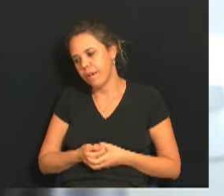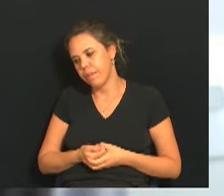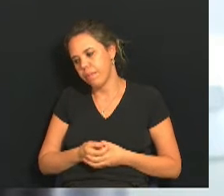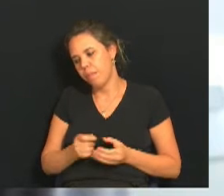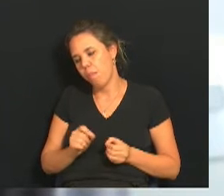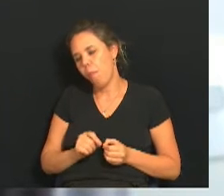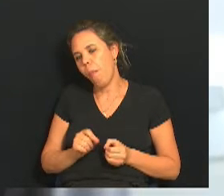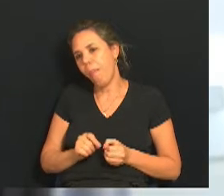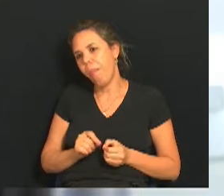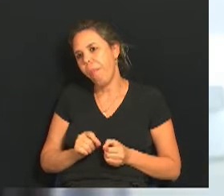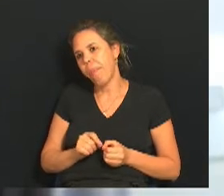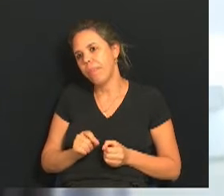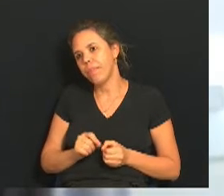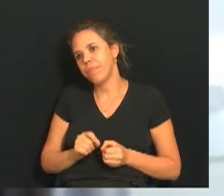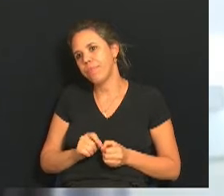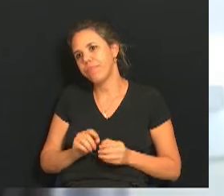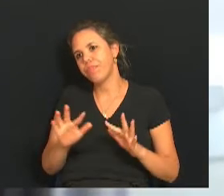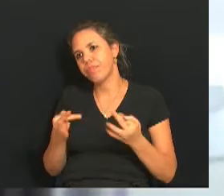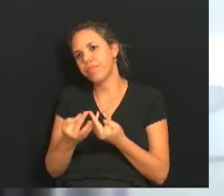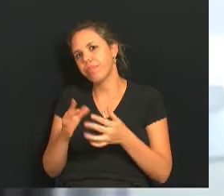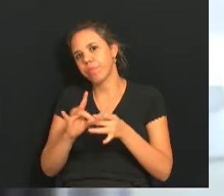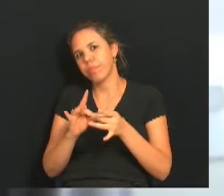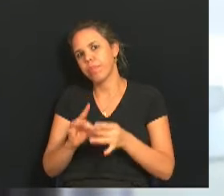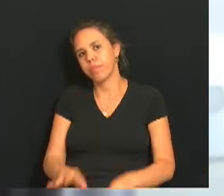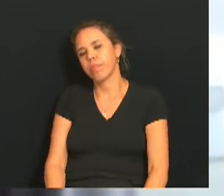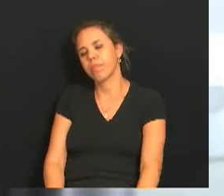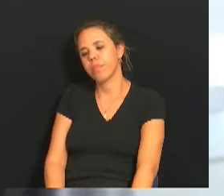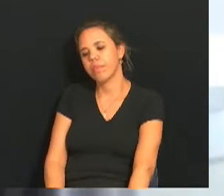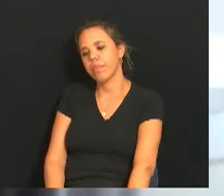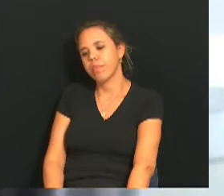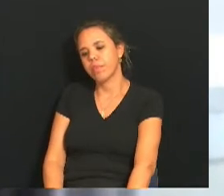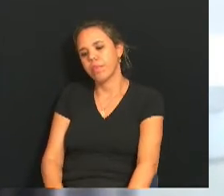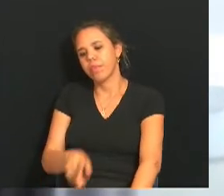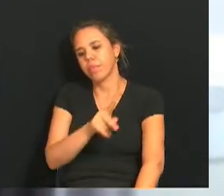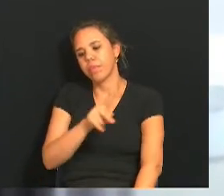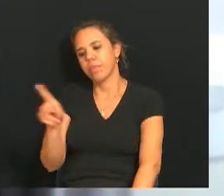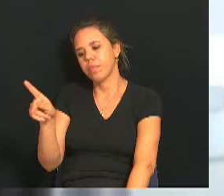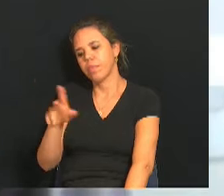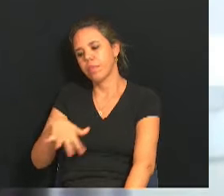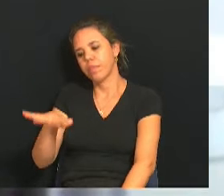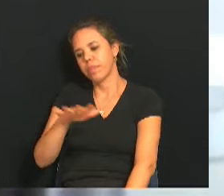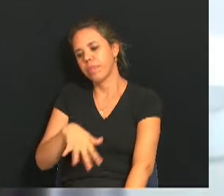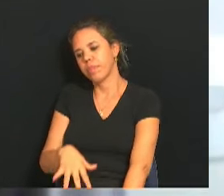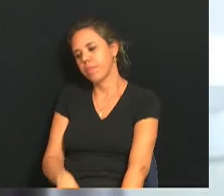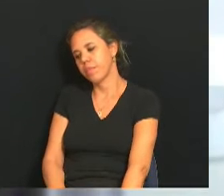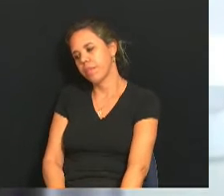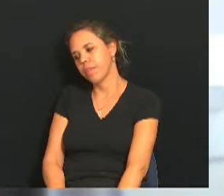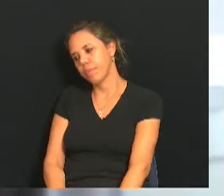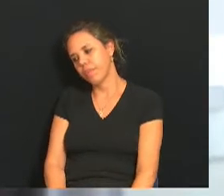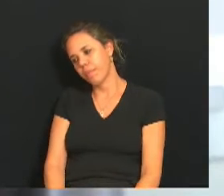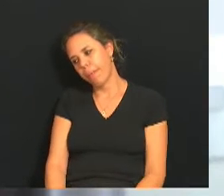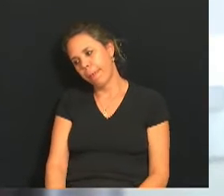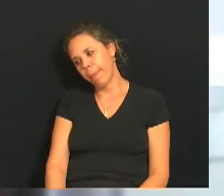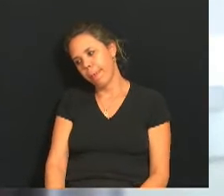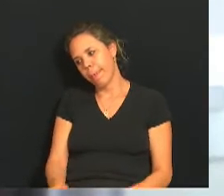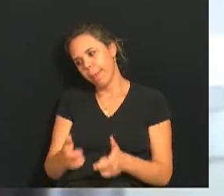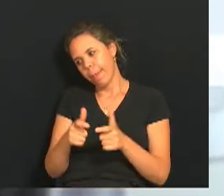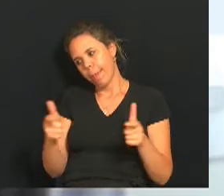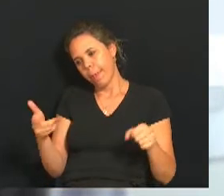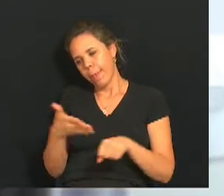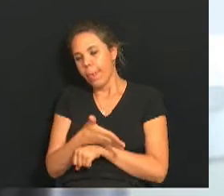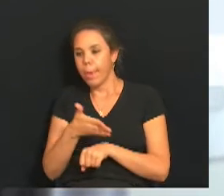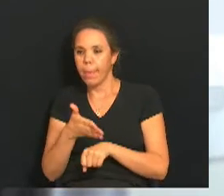fazer a eleição entre seus pares para escolher o seu presidente. Um dos itens seria esse, por exemplo, ampliar a